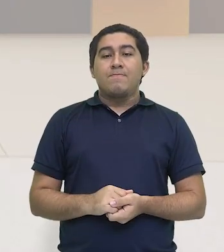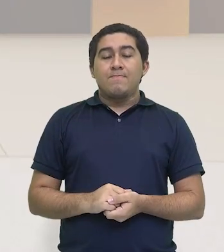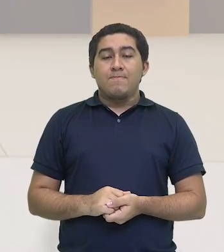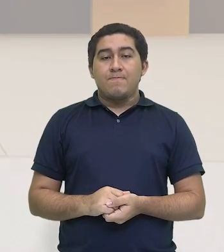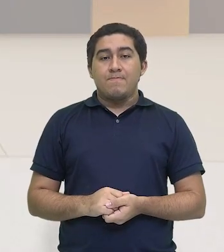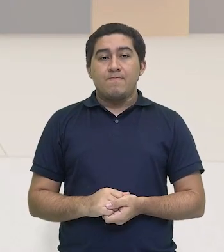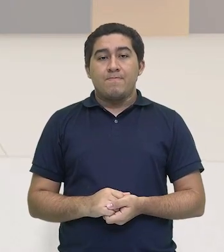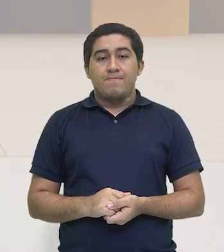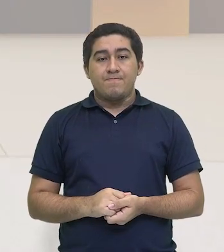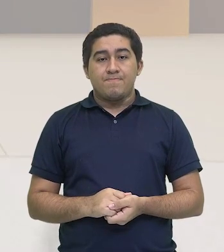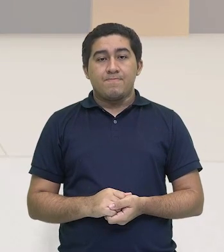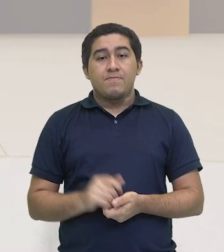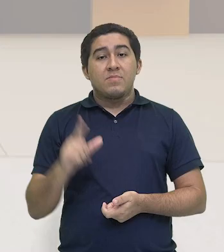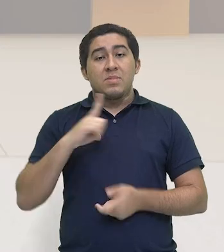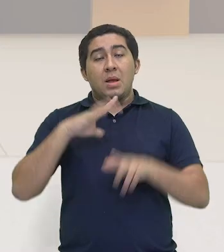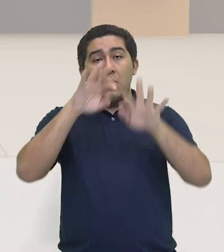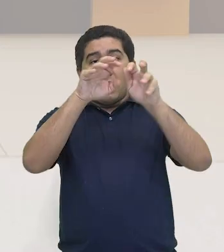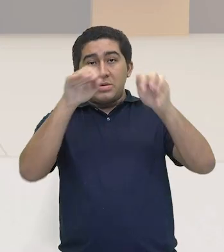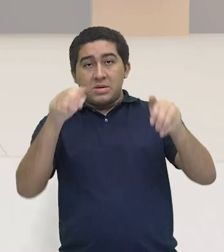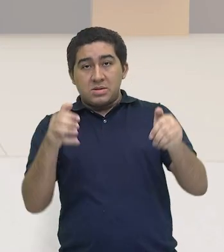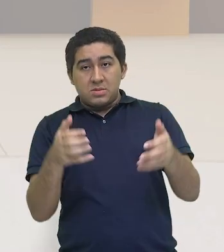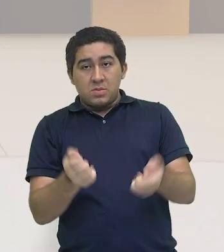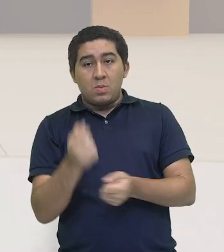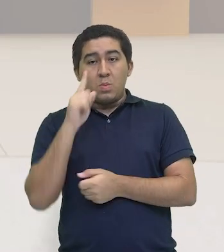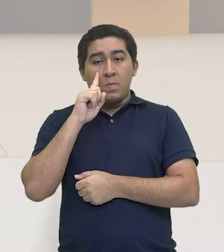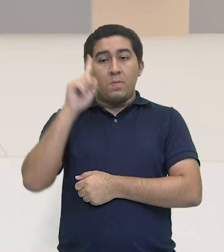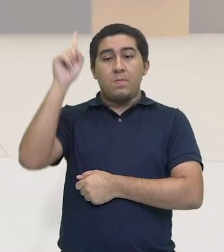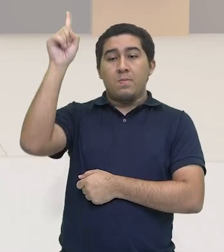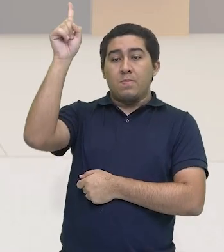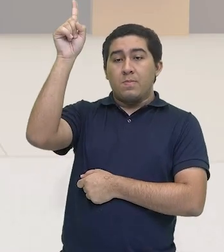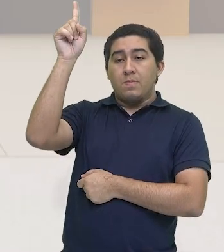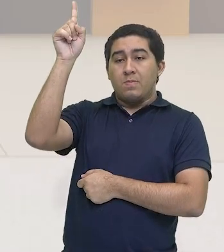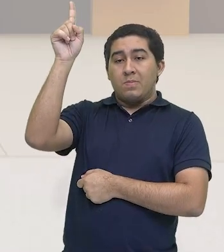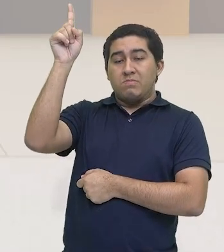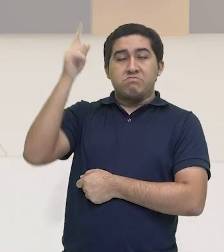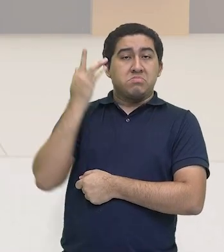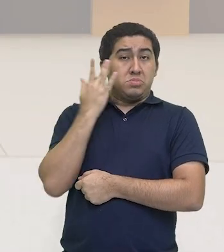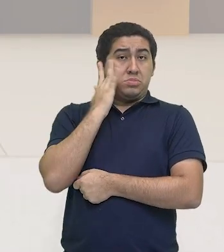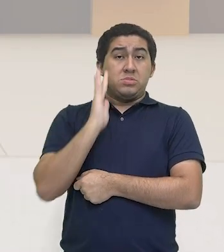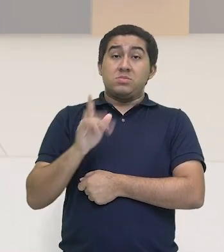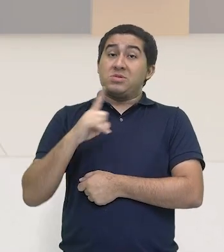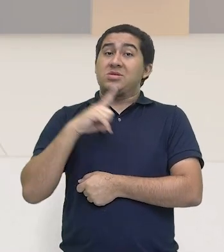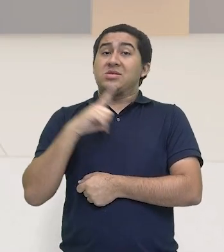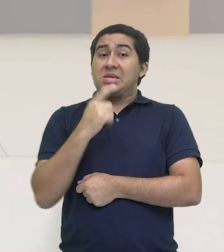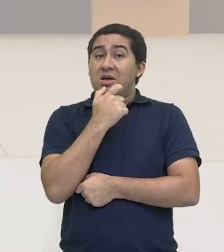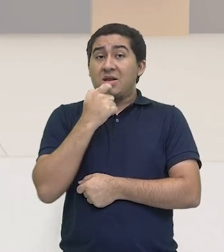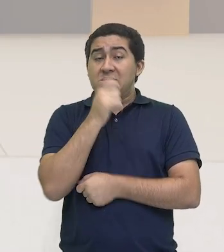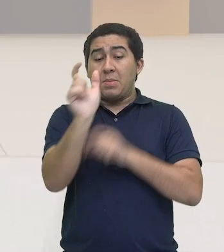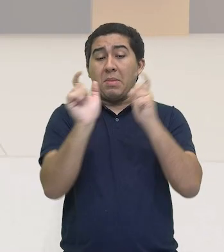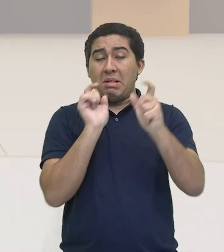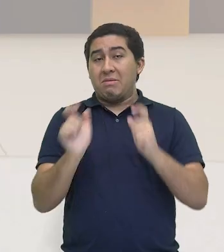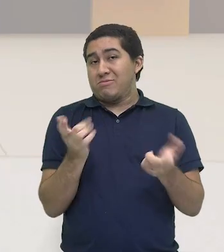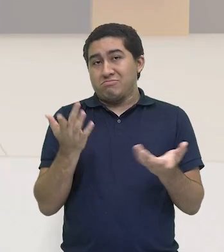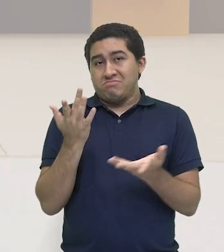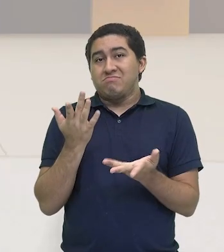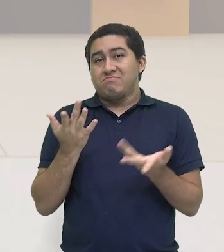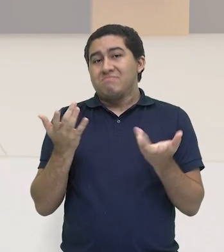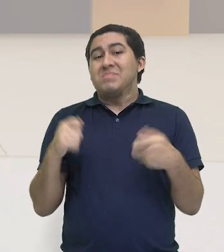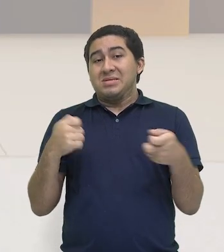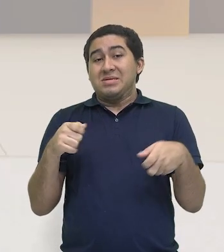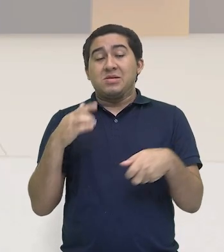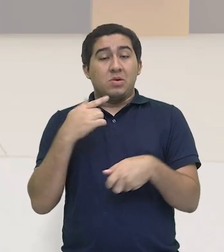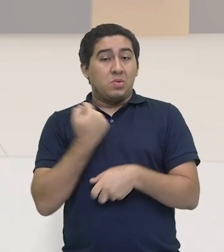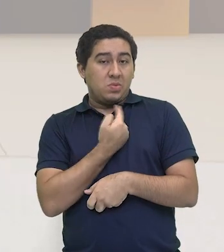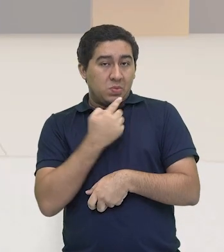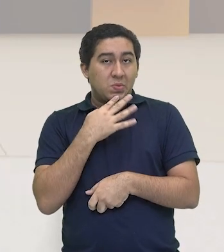aí. Nós temos o artesão de cestos e fibra natural. Eu nem sabia que tinha inglês, professora. Olha, tem que trazer para eles